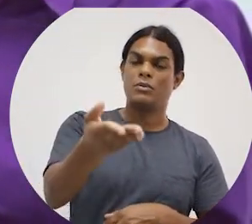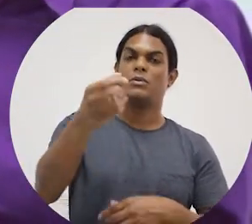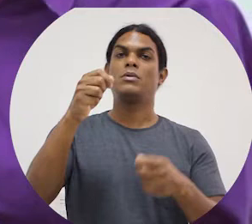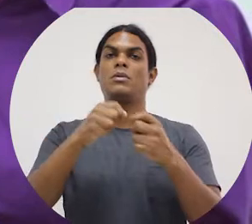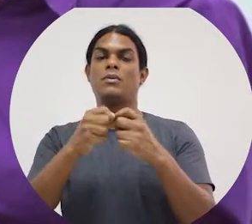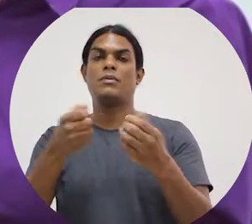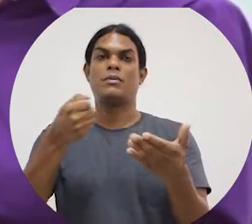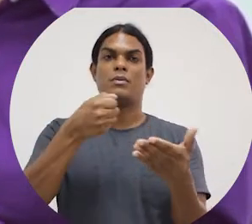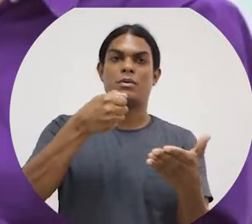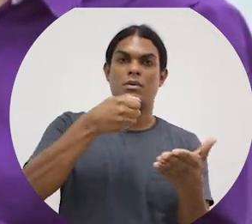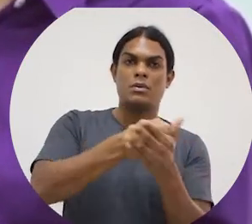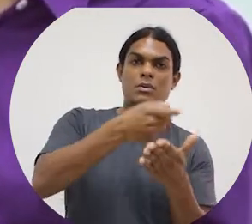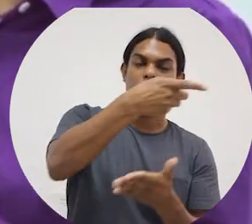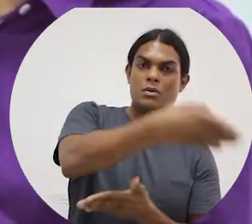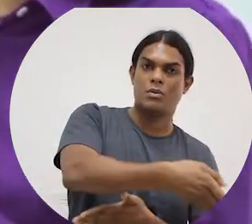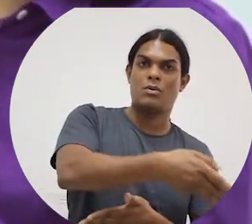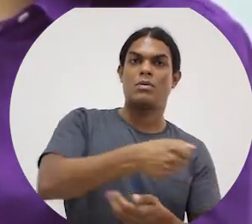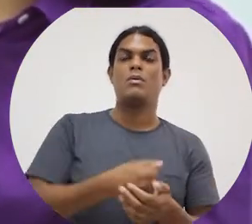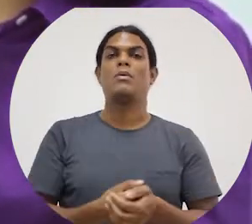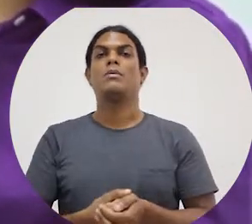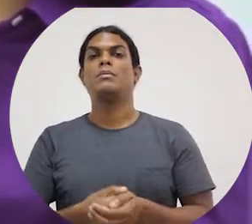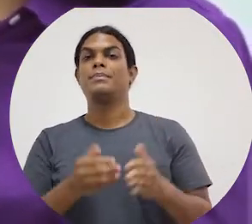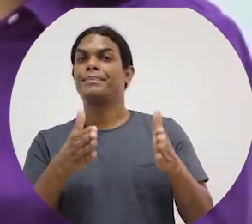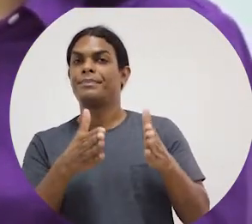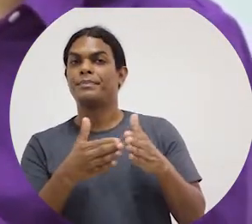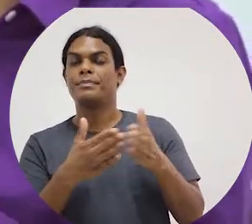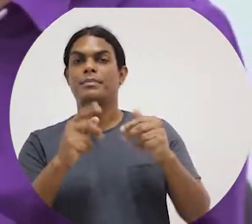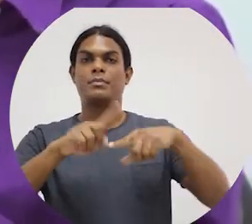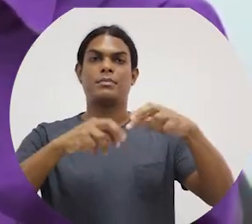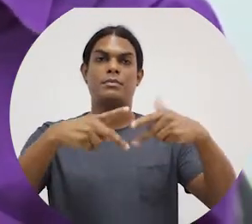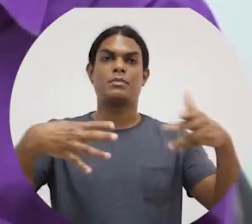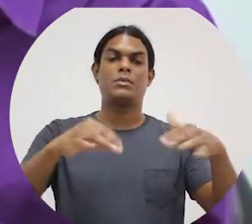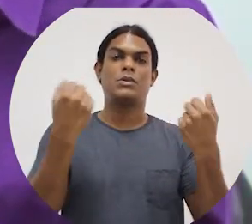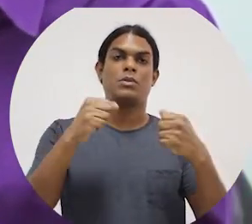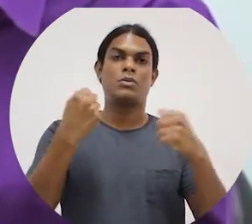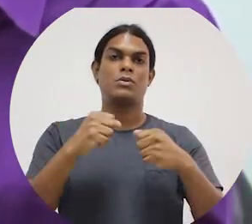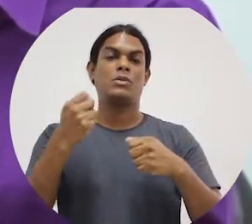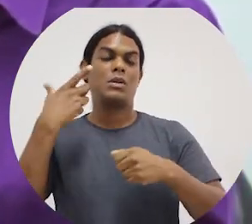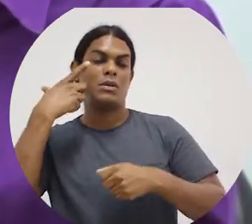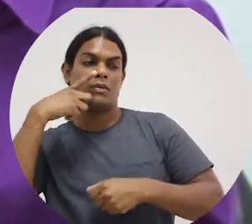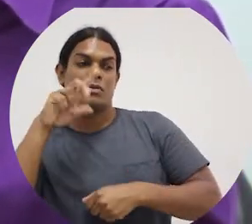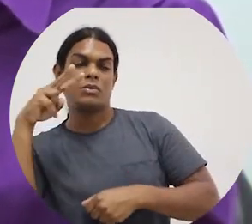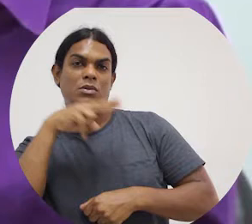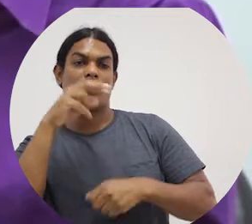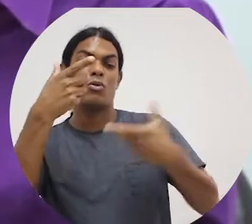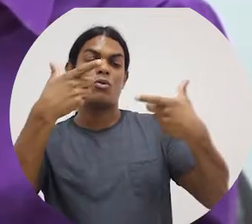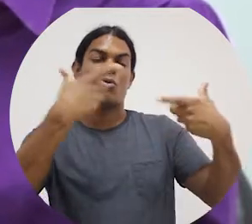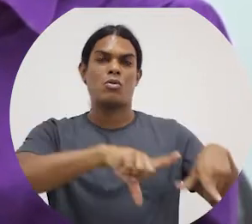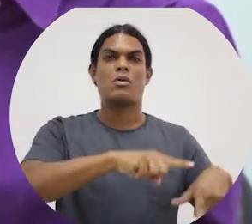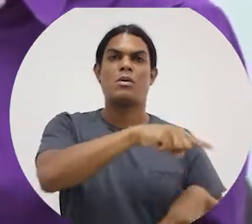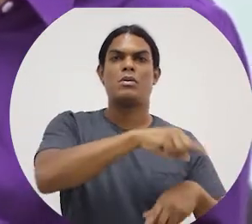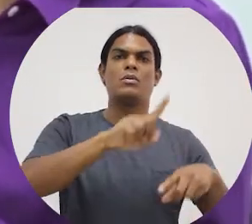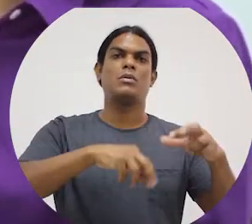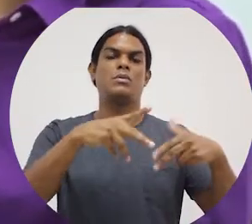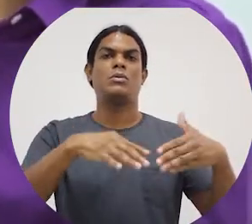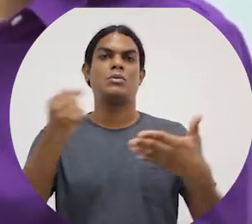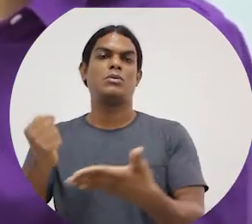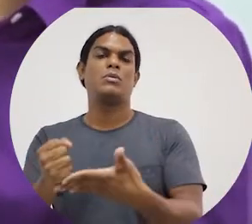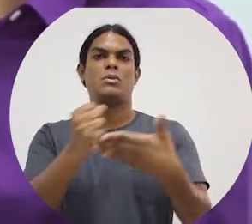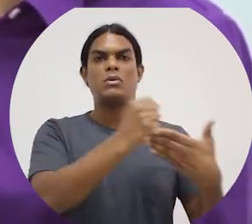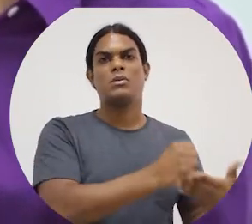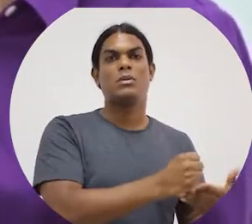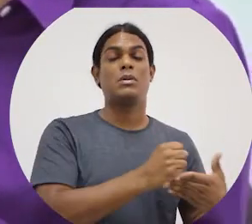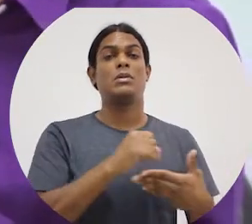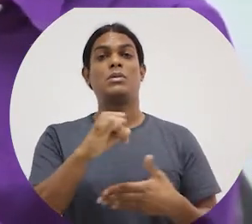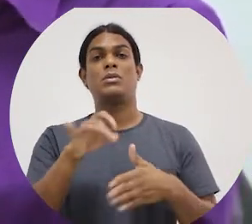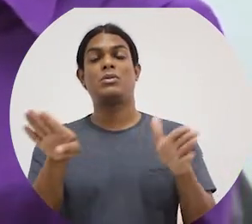da sua compra e se o produto já foi entregue e não havia alguém para receber na sua casa, se ele retornou